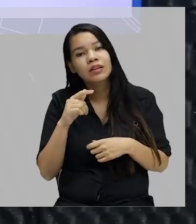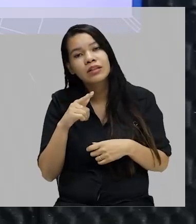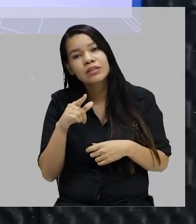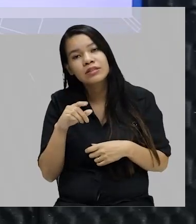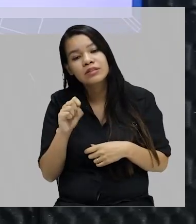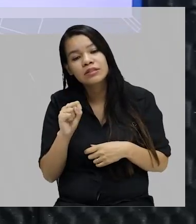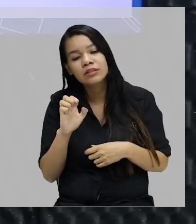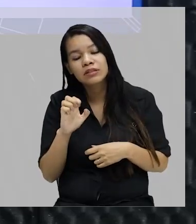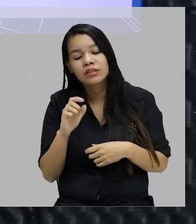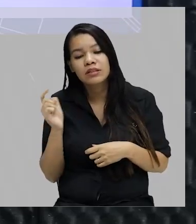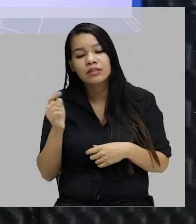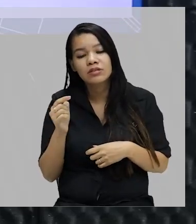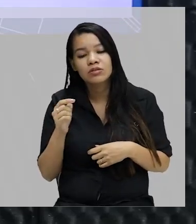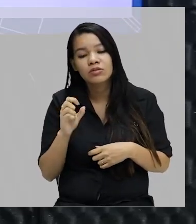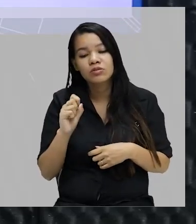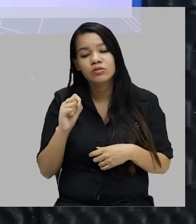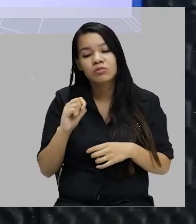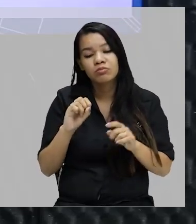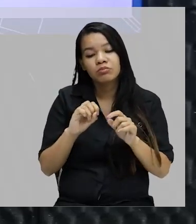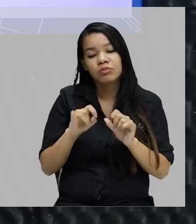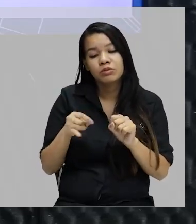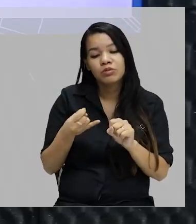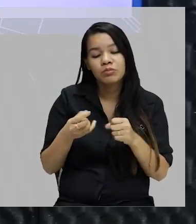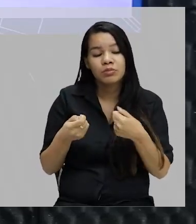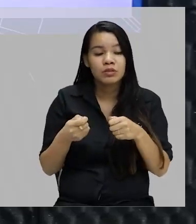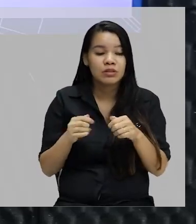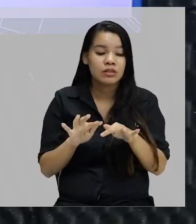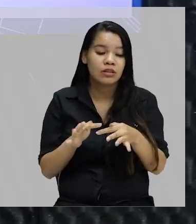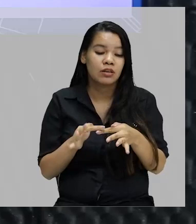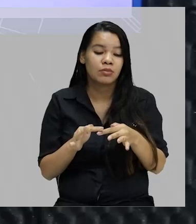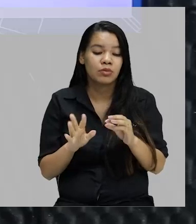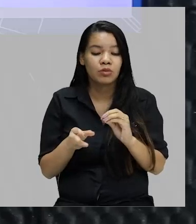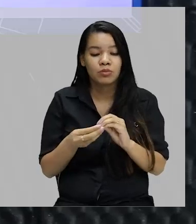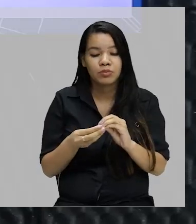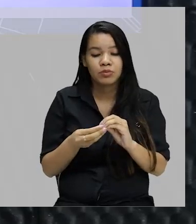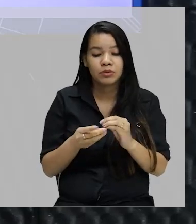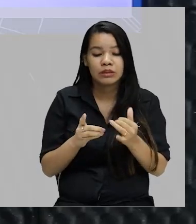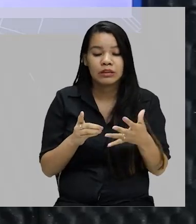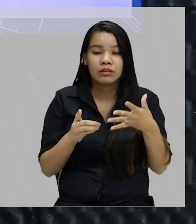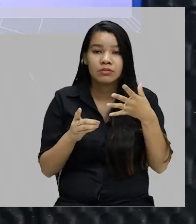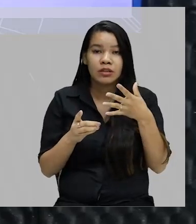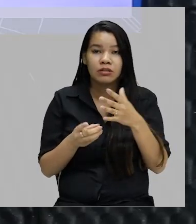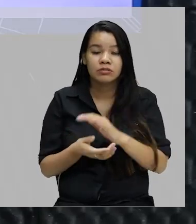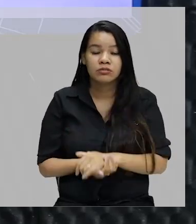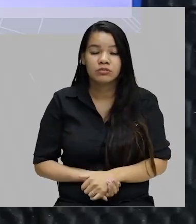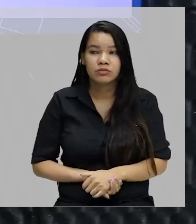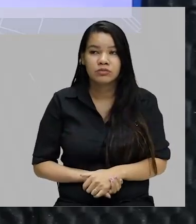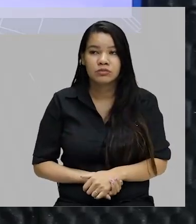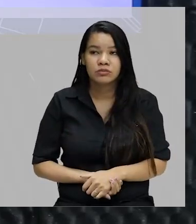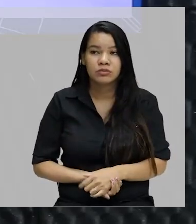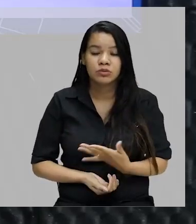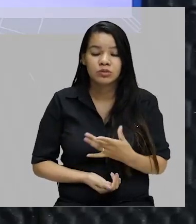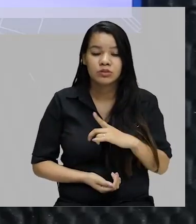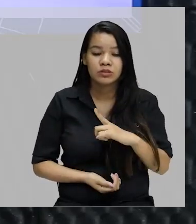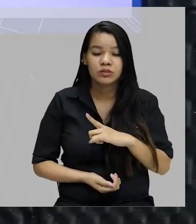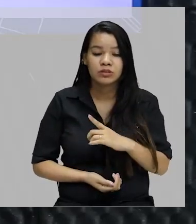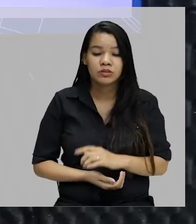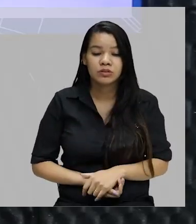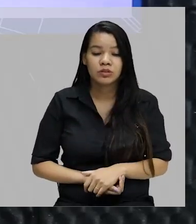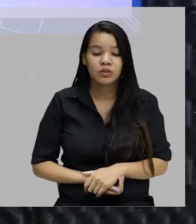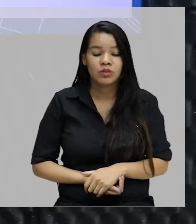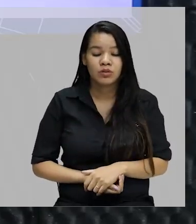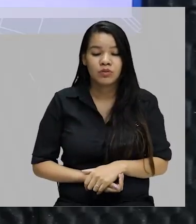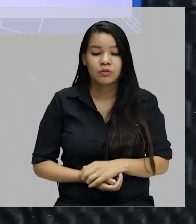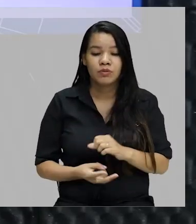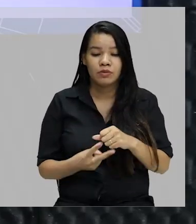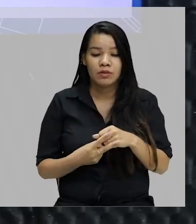Esse sujeito pode ser simples, composto, indeterminado. Quando eu tenho verbos impessoais,